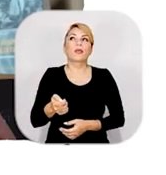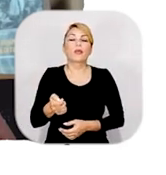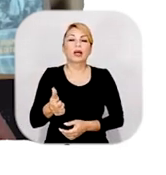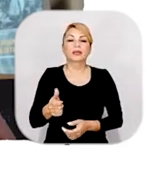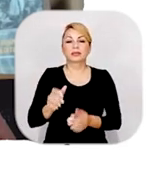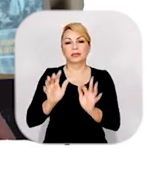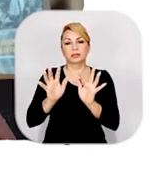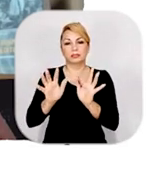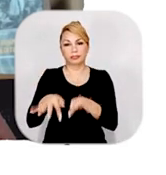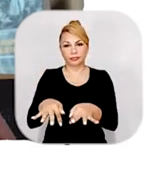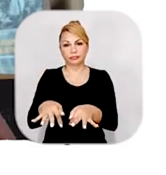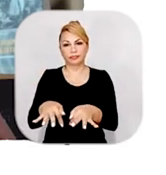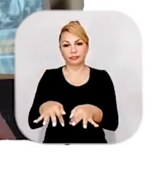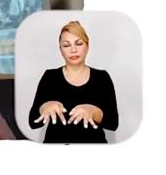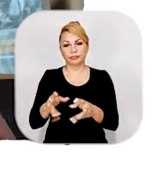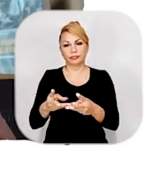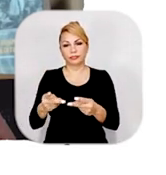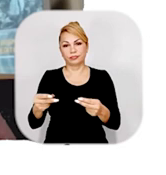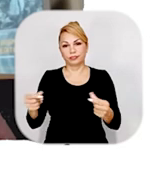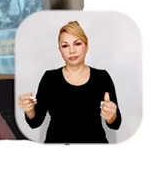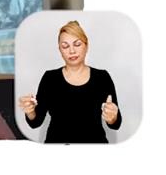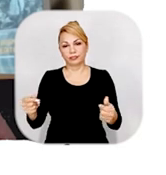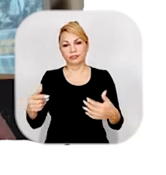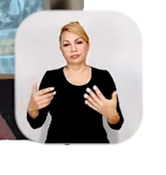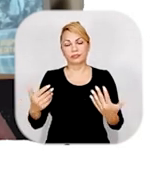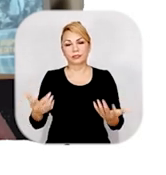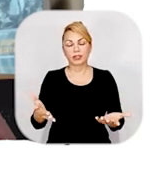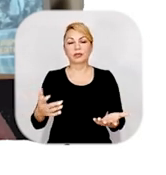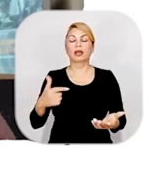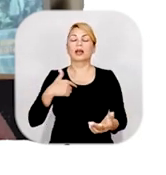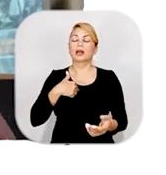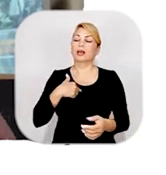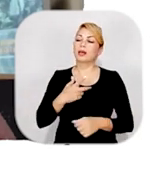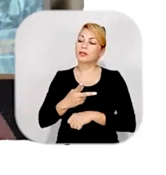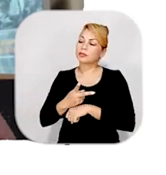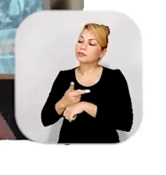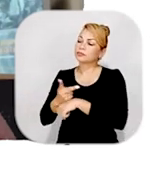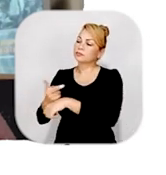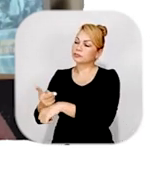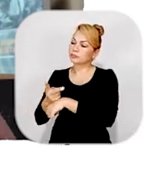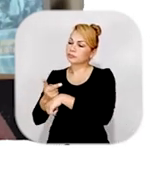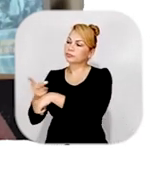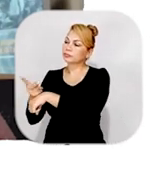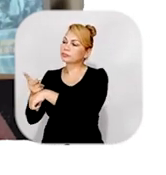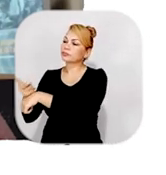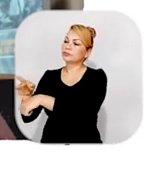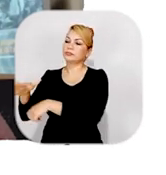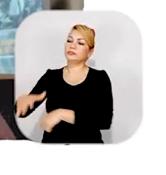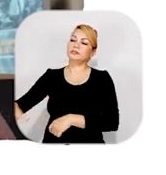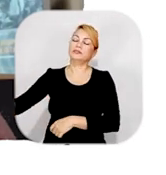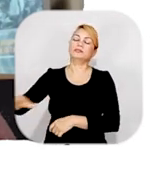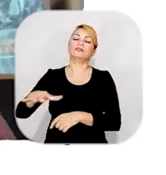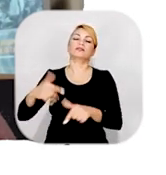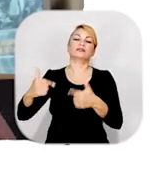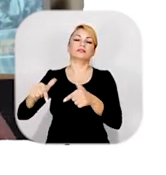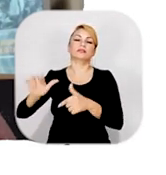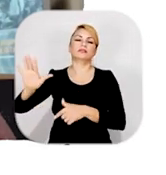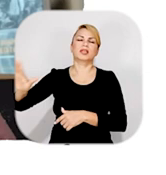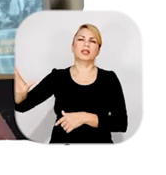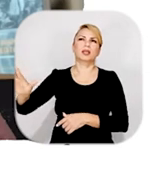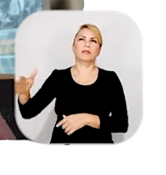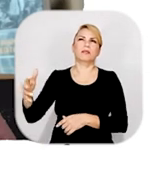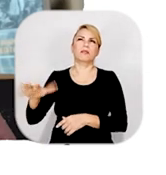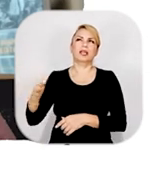usado. Então eu visitei essas regiões, né? E trabalhei no total, fiquei lá um